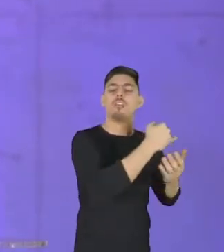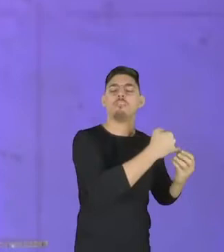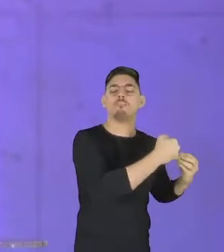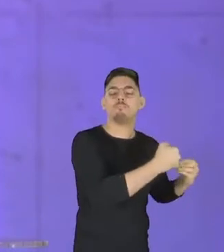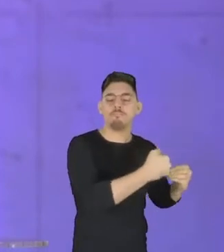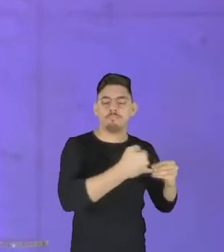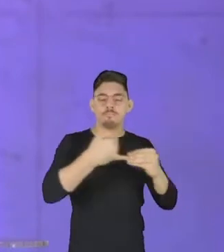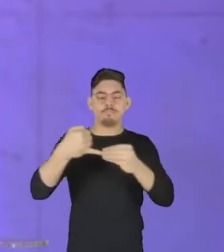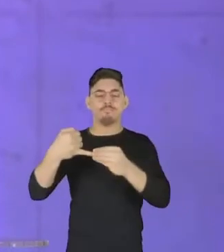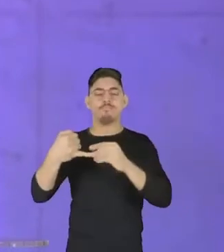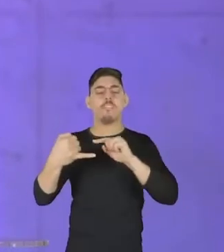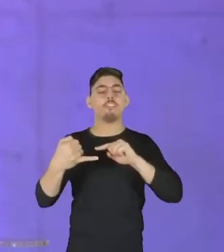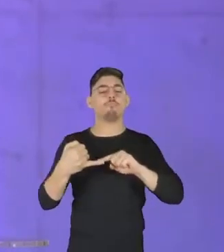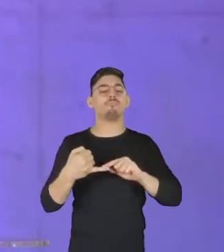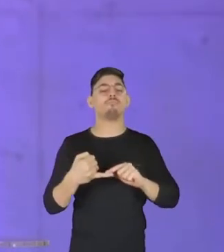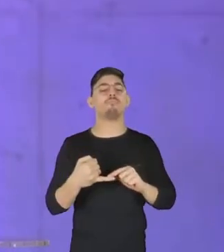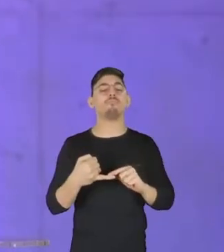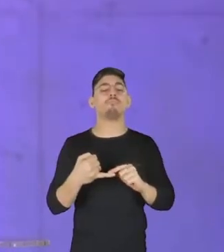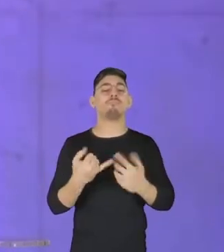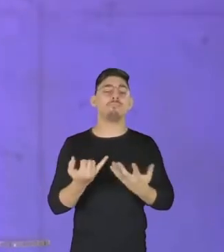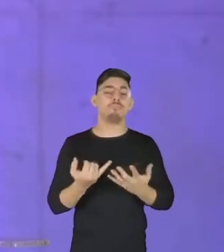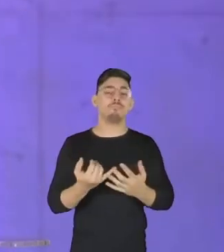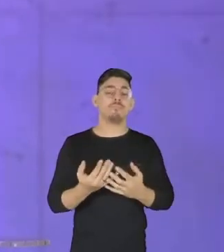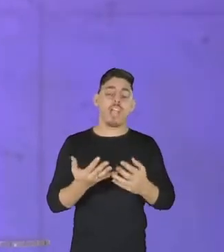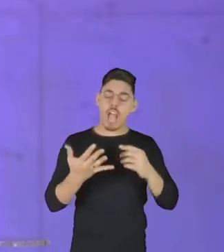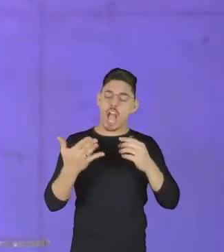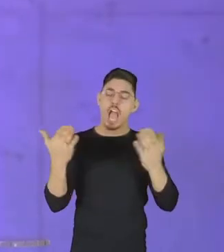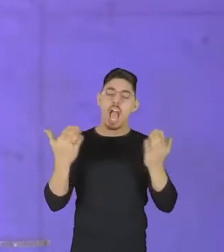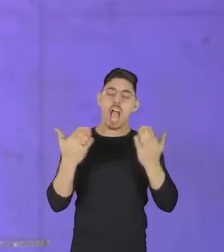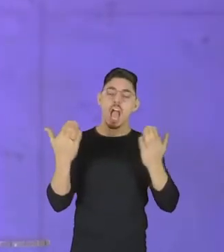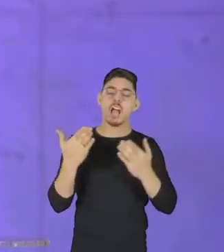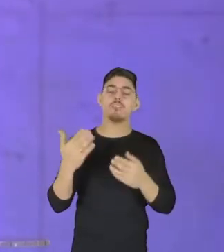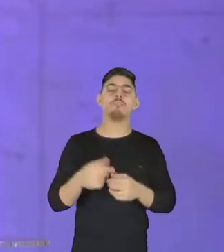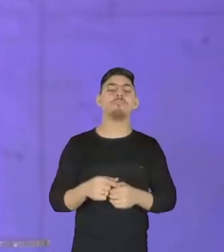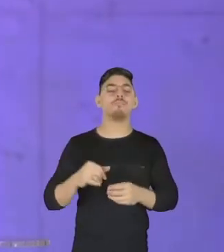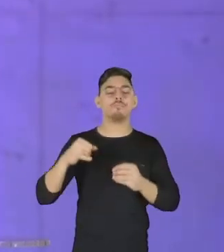hebreu havia morrido. Josué era o seu sucessor.